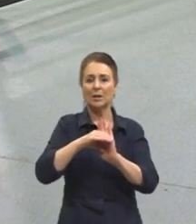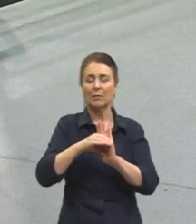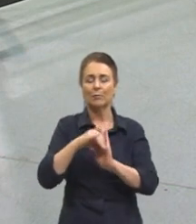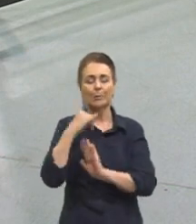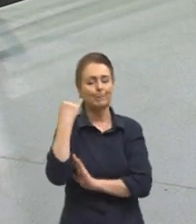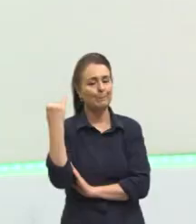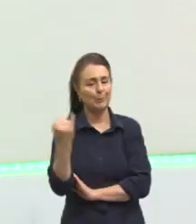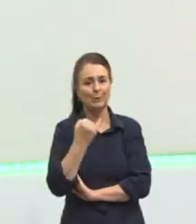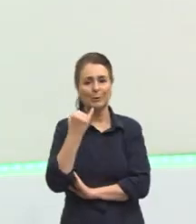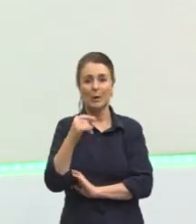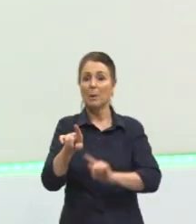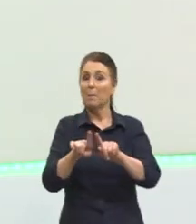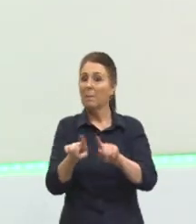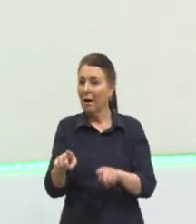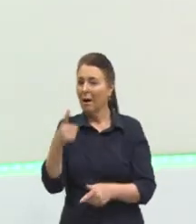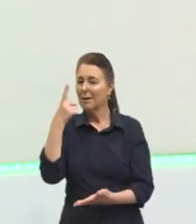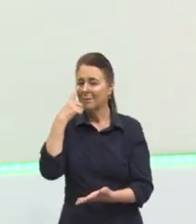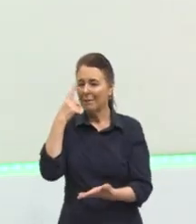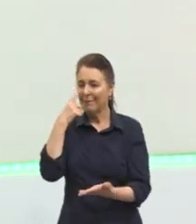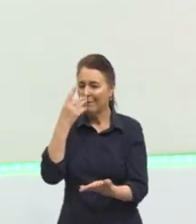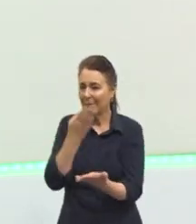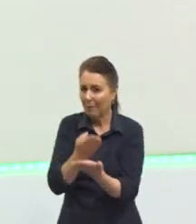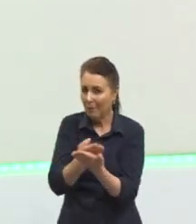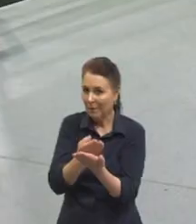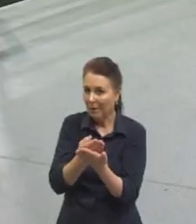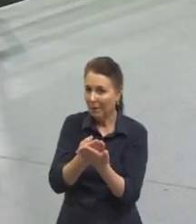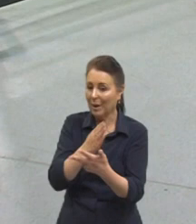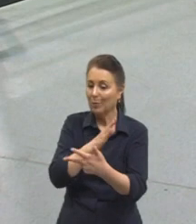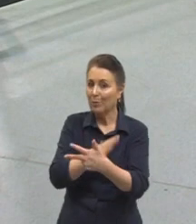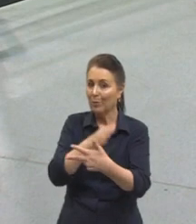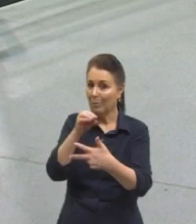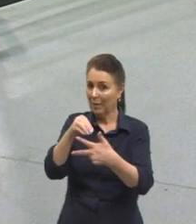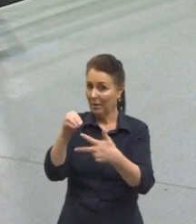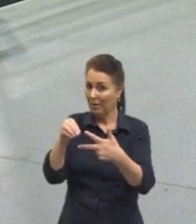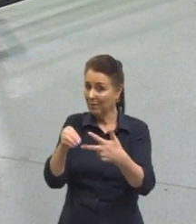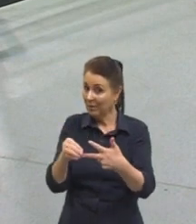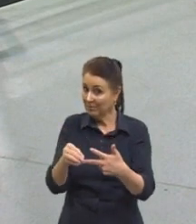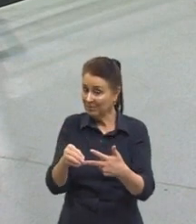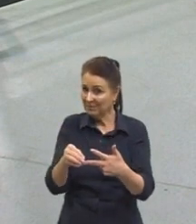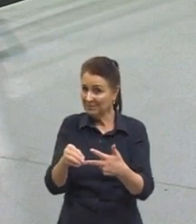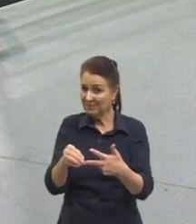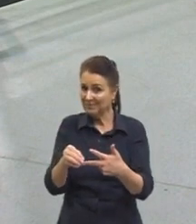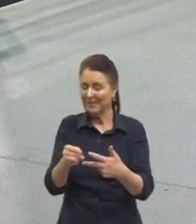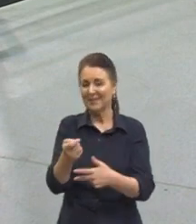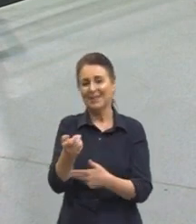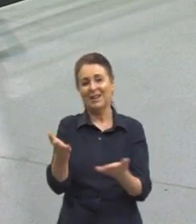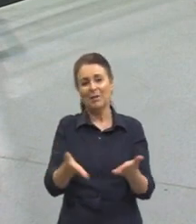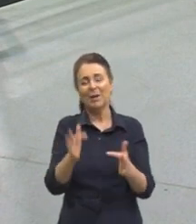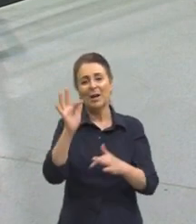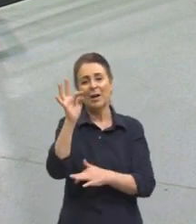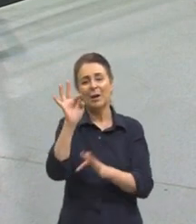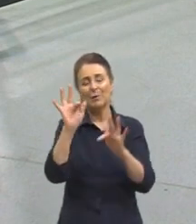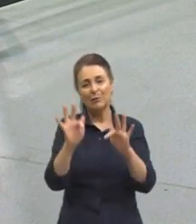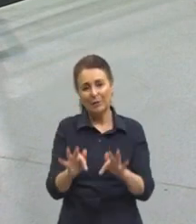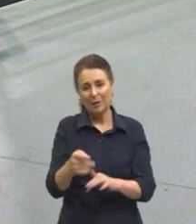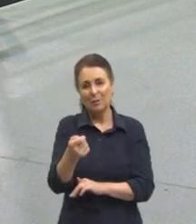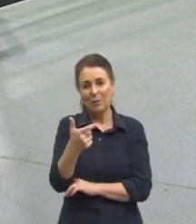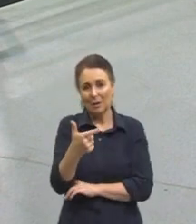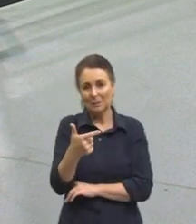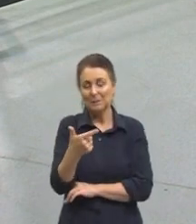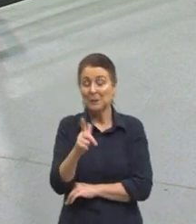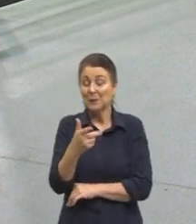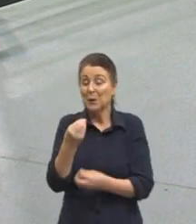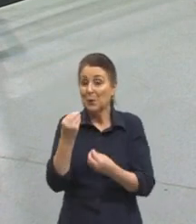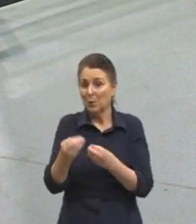Mas quem assistiu as aulas né gente vamos chegando ao final né Infelizmente não temos como